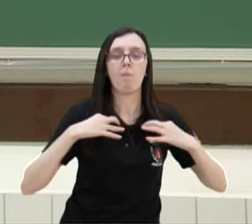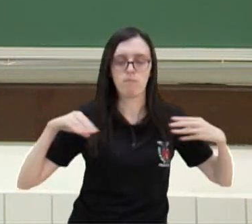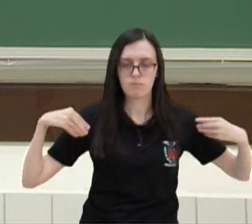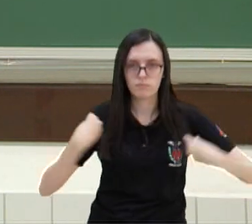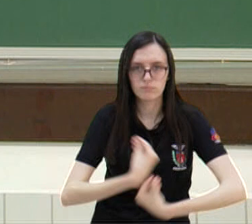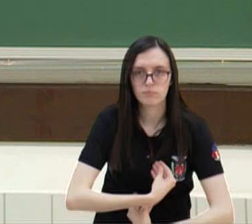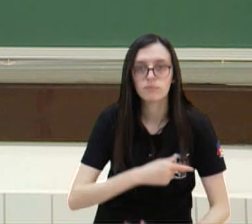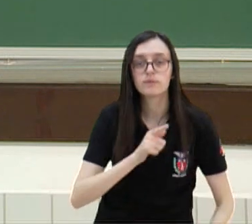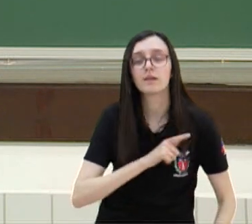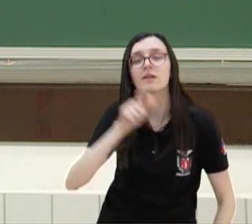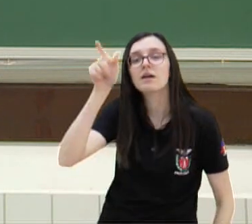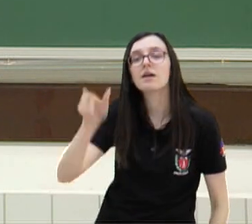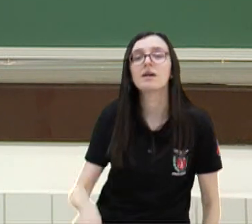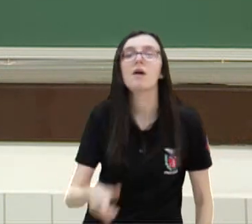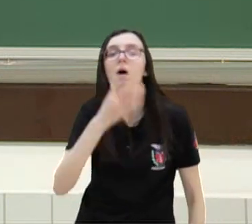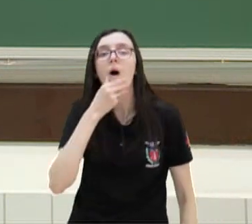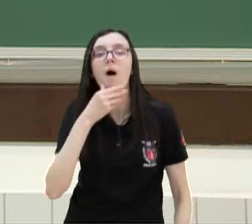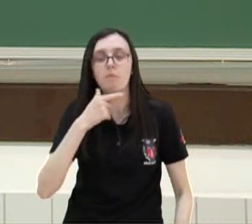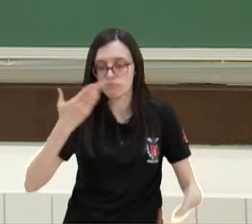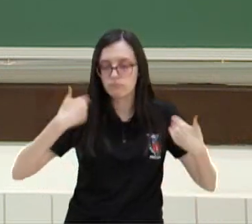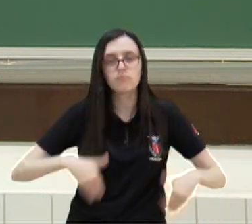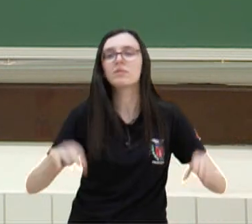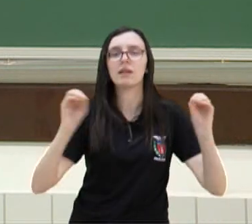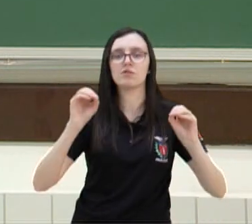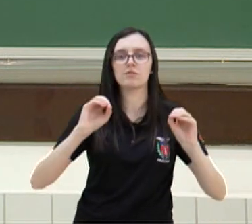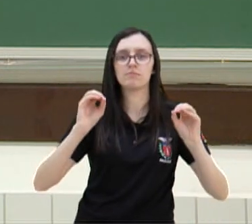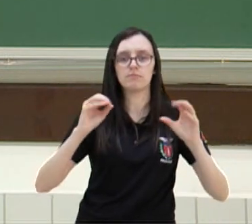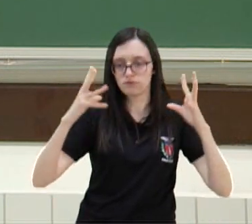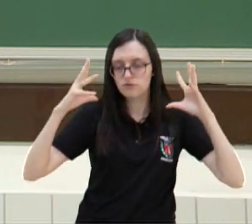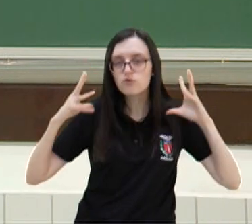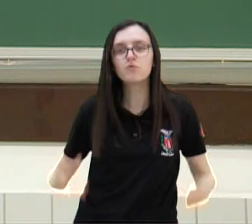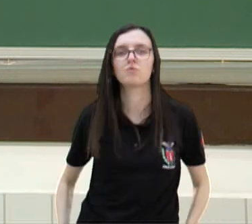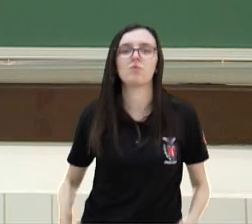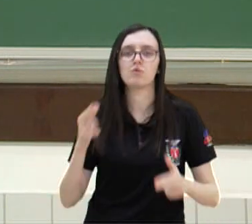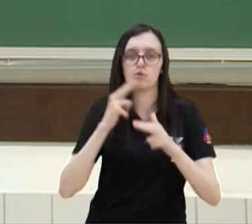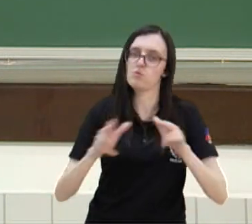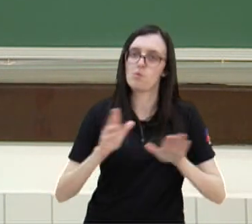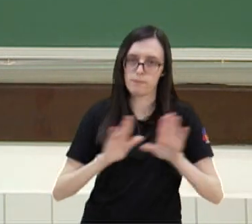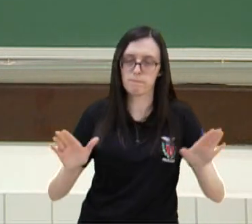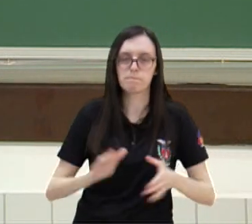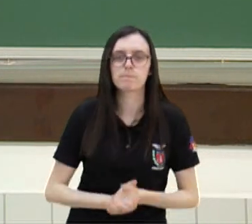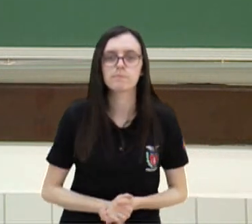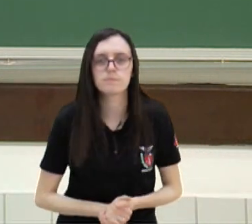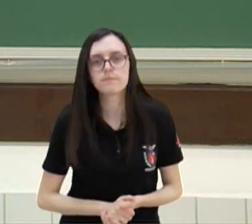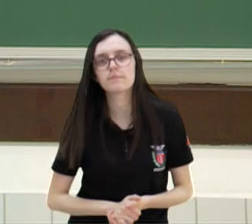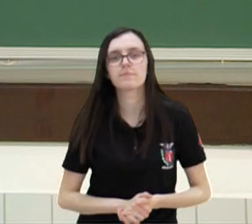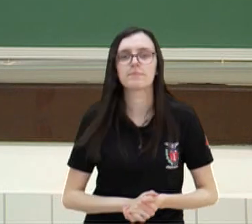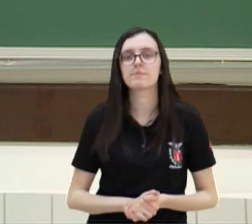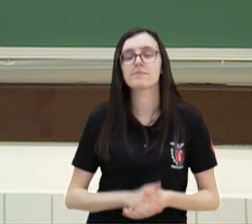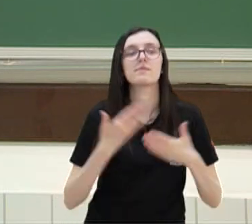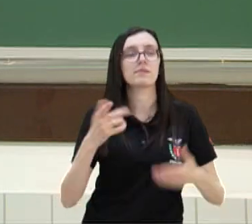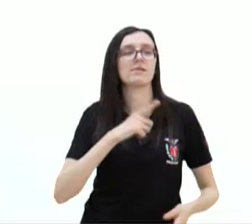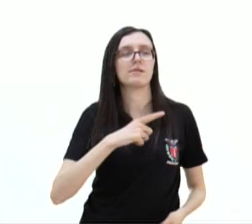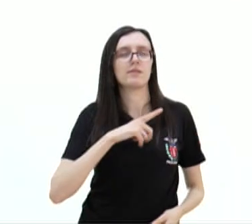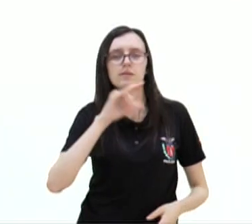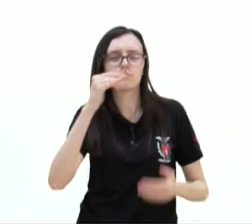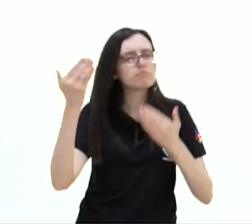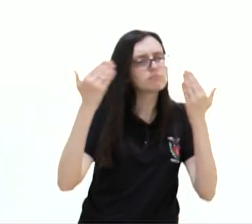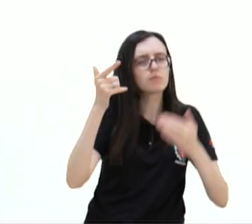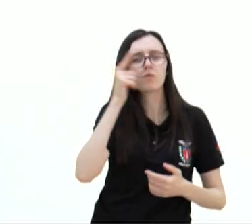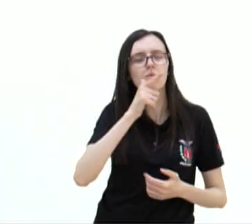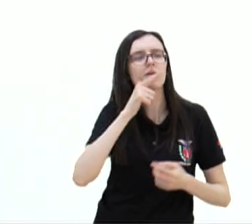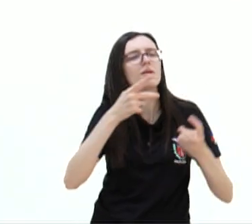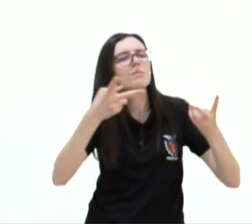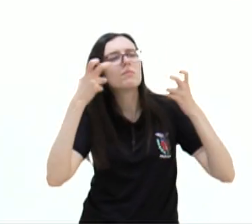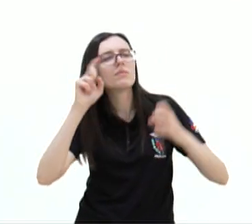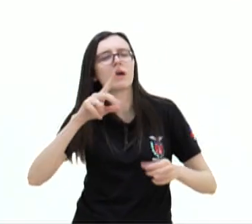enquanto a figura masculina é representada extremamente plenamente, nua, ok? Então, aqui é o couros, se você perceber, você